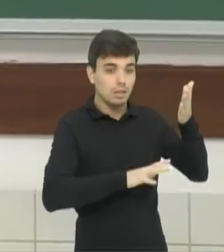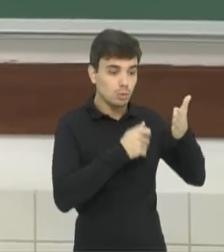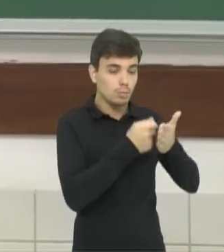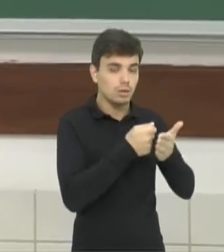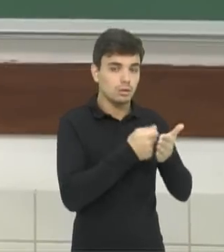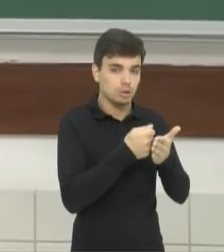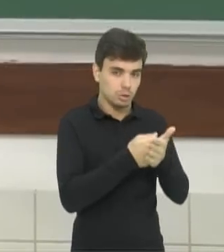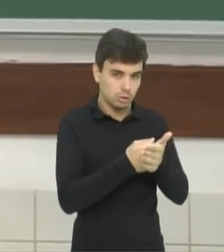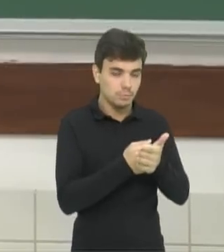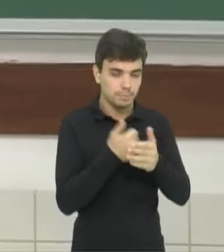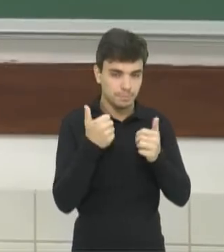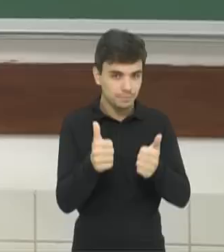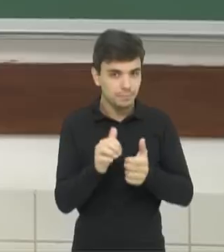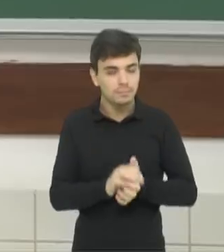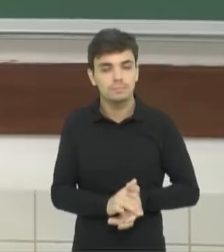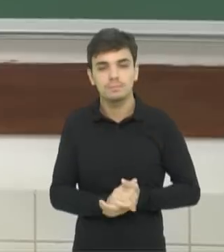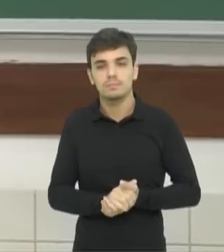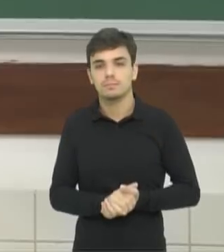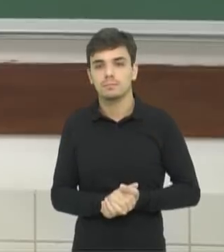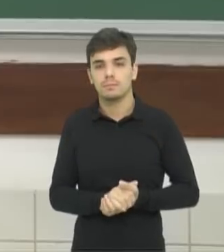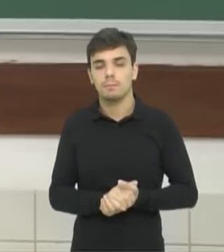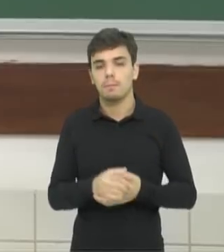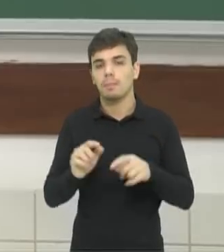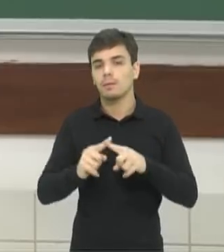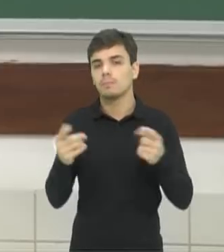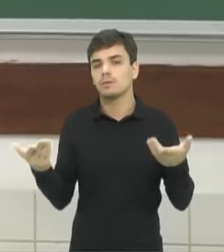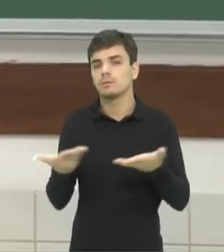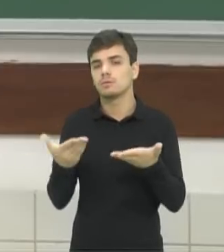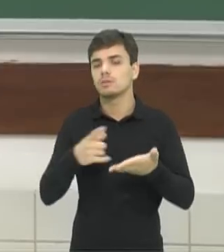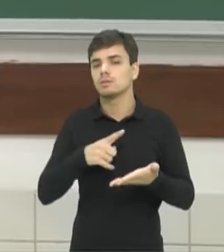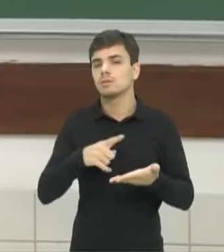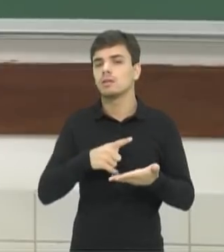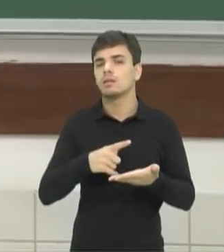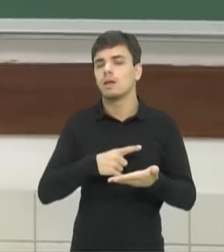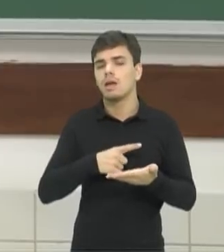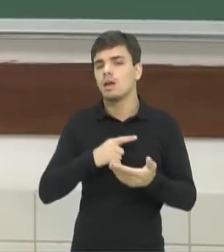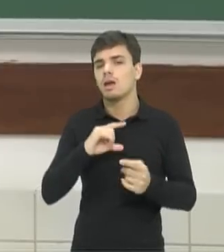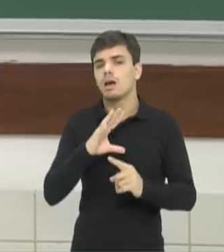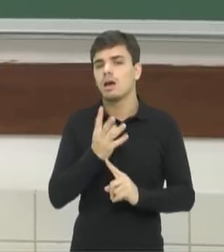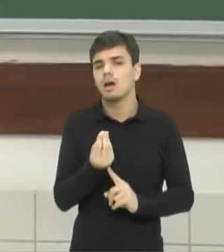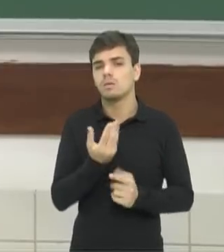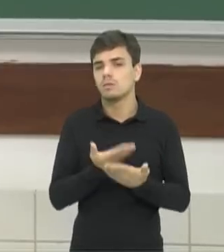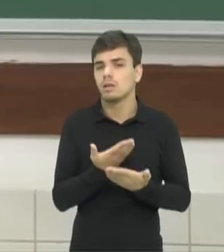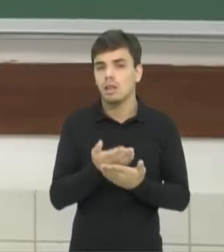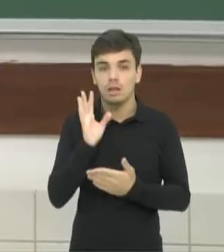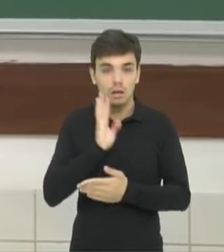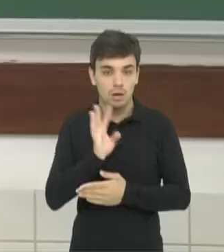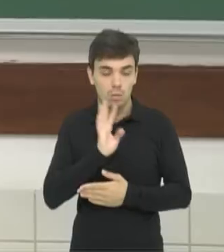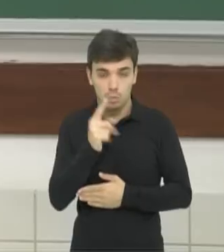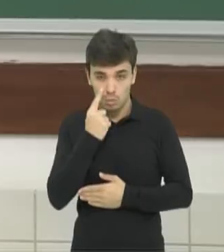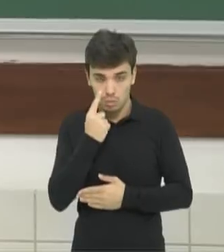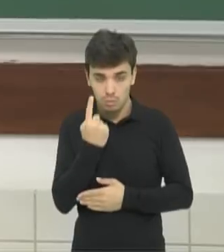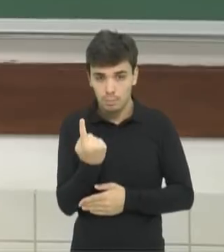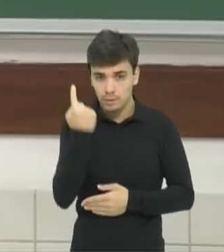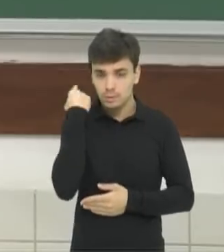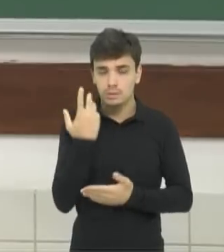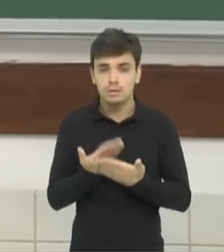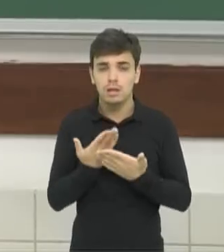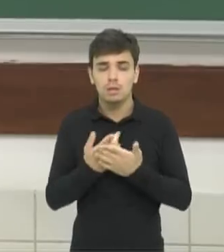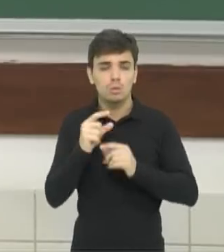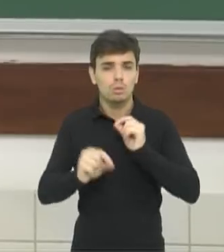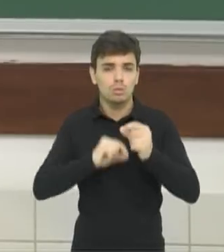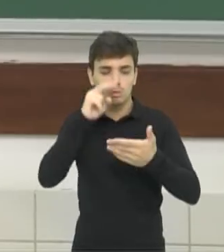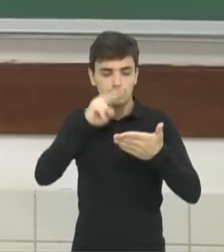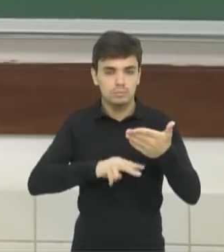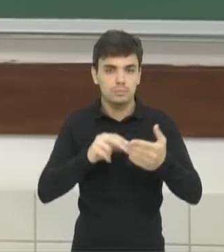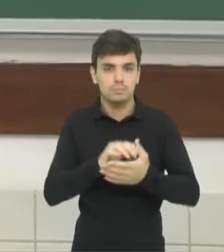marca e garante sua presença, ok, gente? Mas hoje a gente tem uma aula de arte legal. Vamos ver então o que a gente viu na aula passada? Para a gente